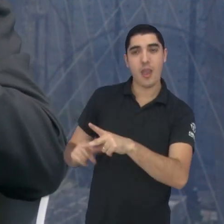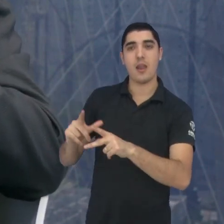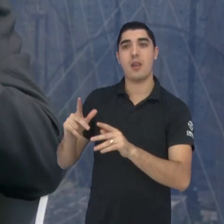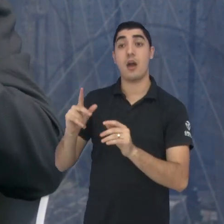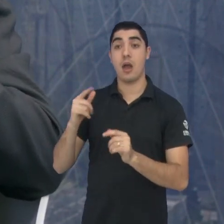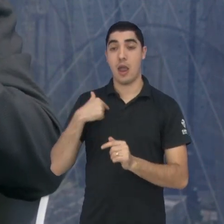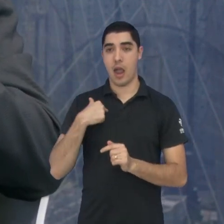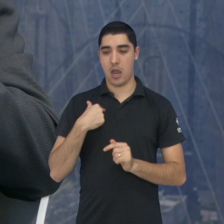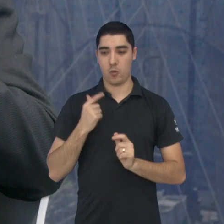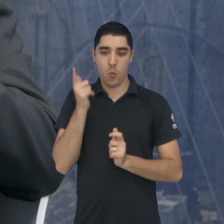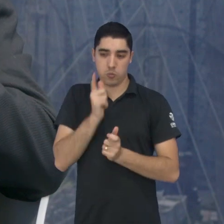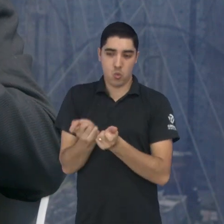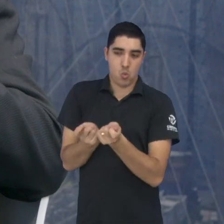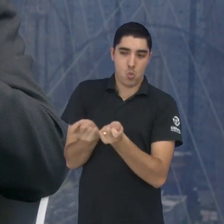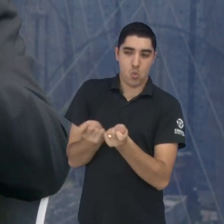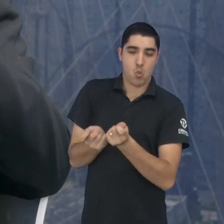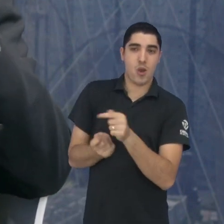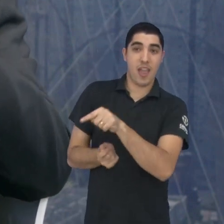tipo de site,